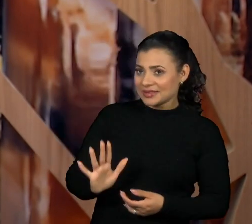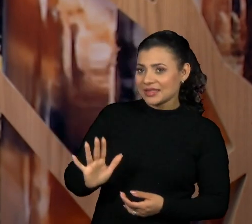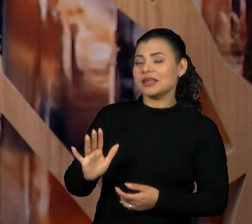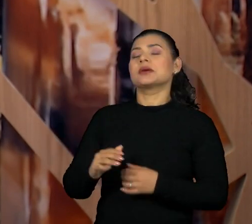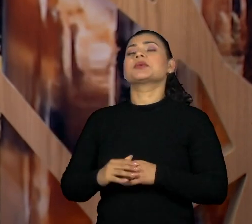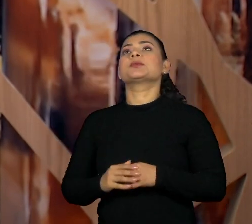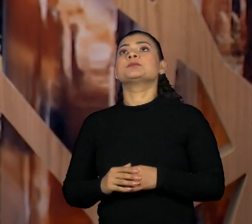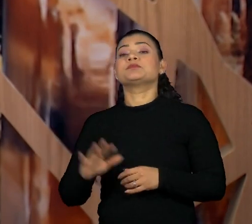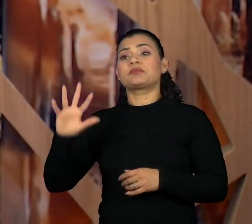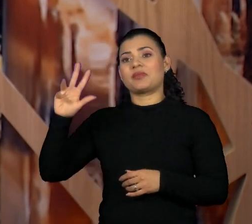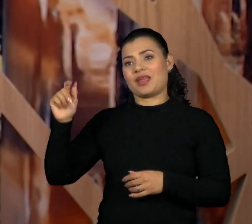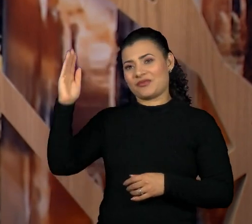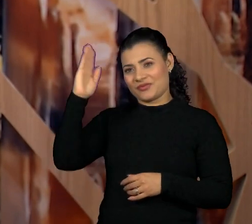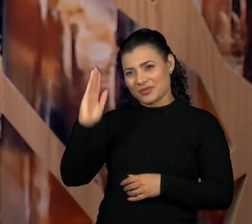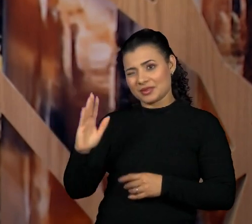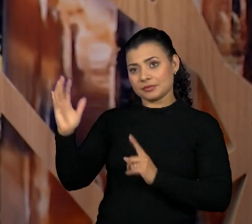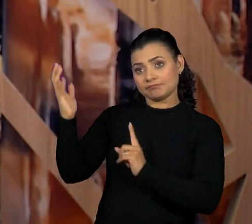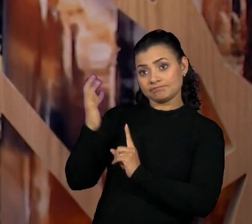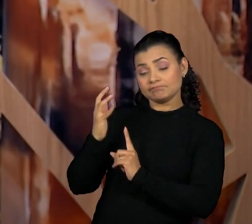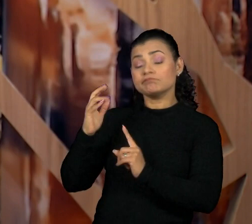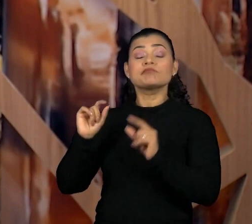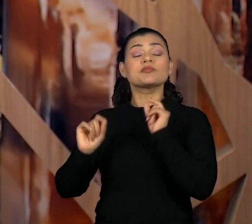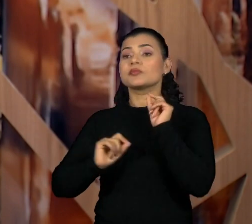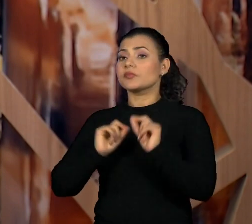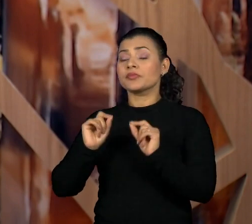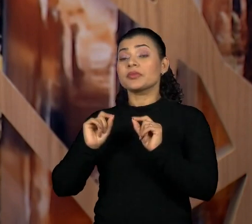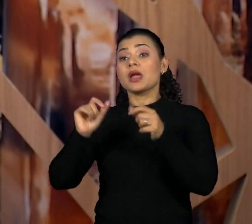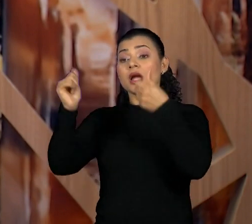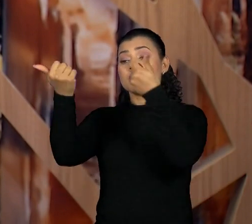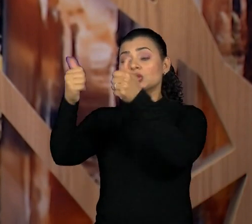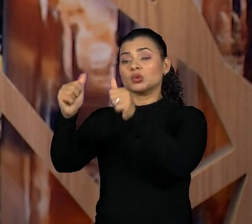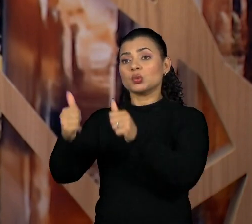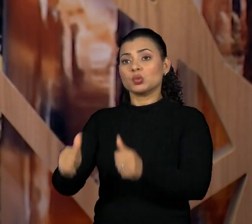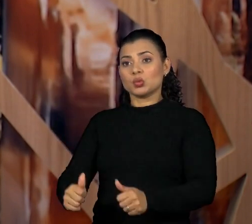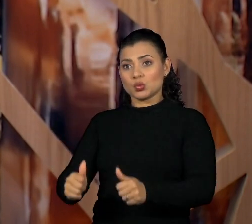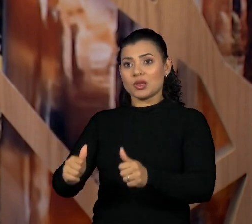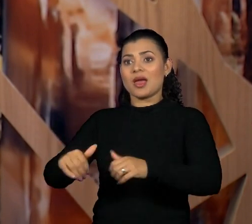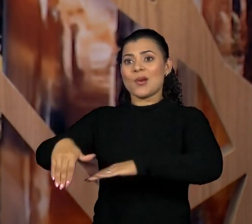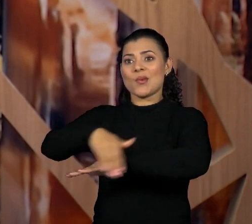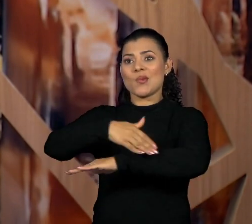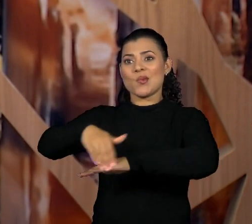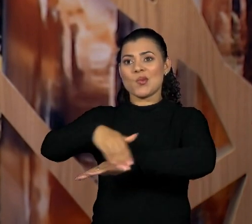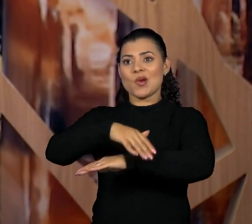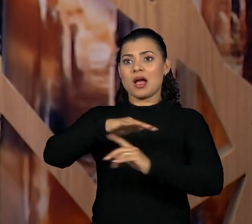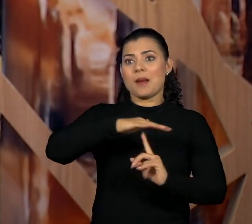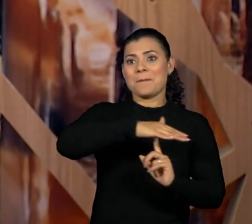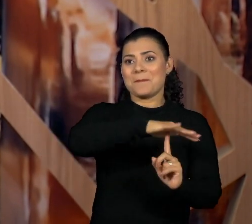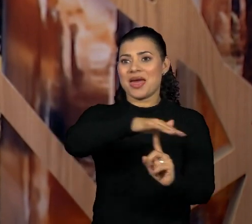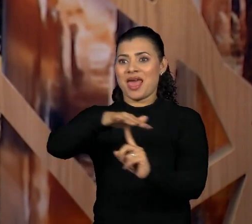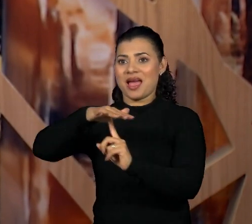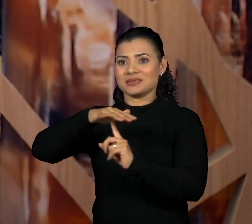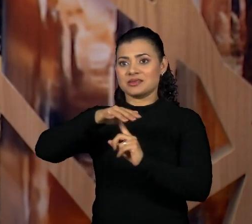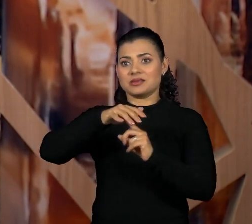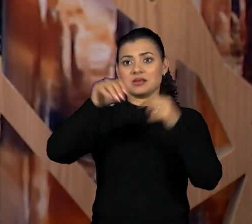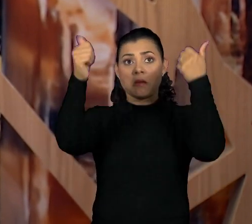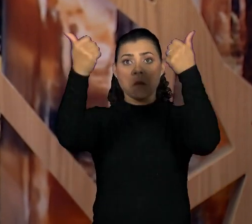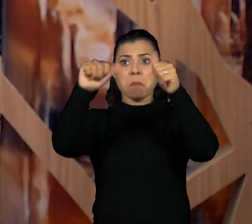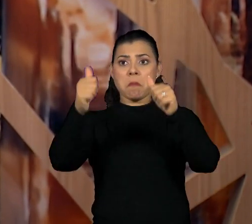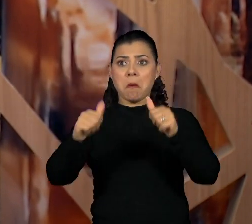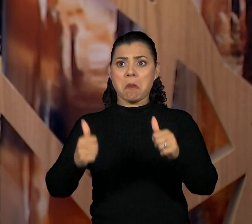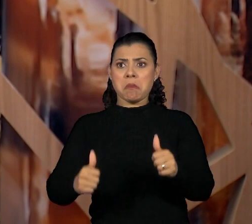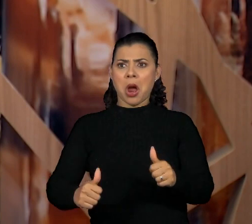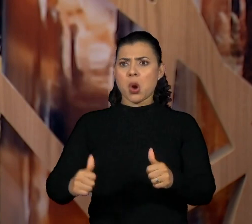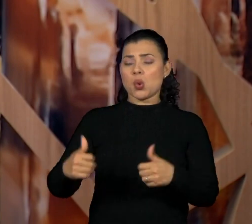especificamente, essa escultura pública, essa escultura que vai para as praças, ela, de fato,